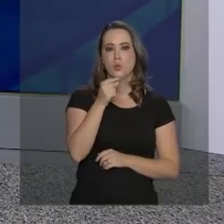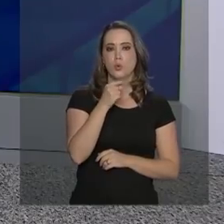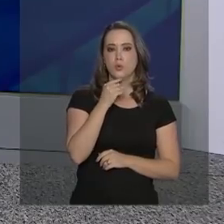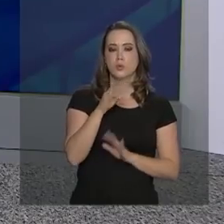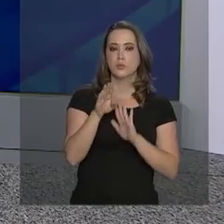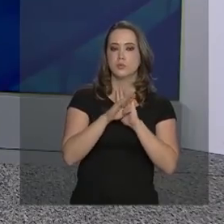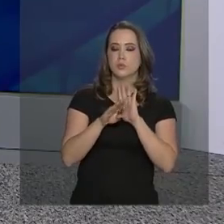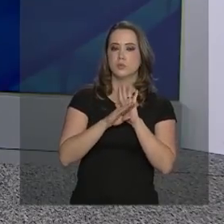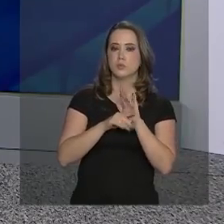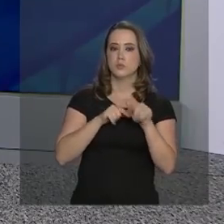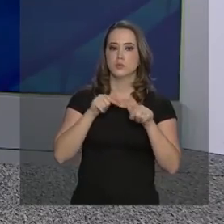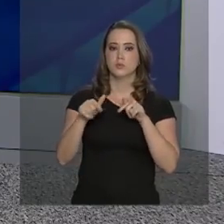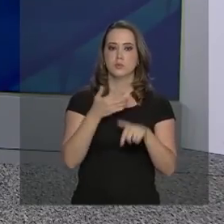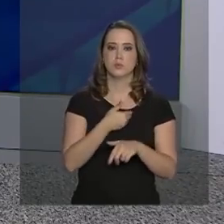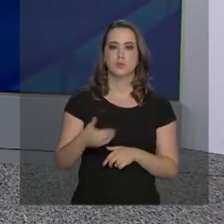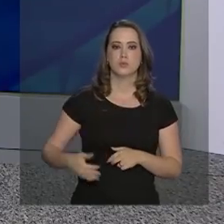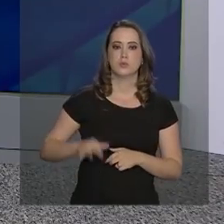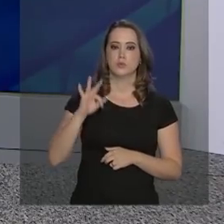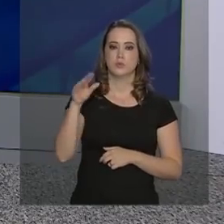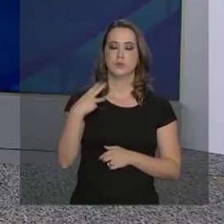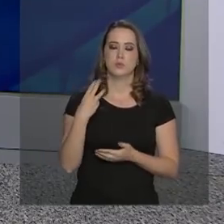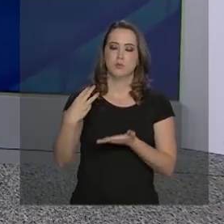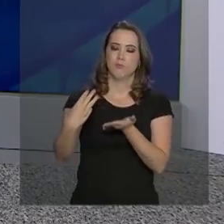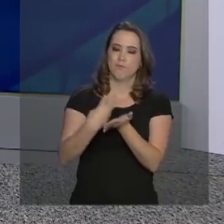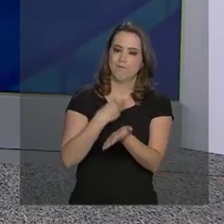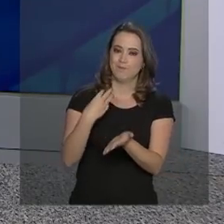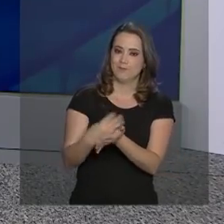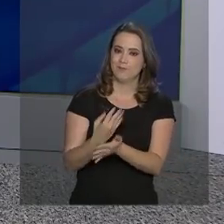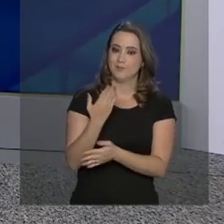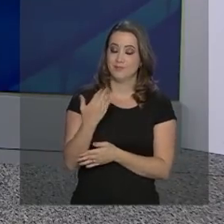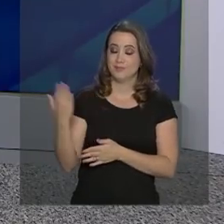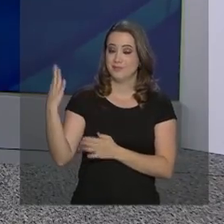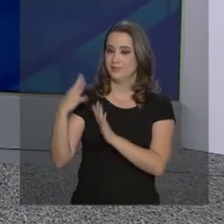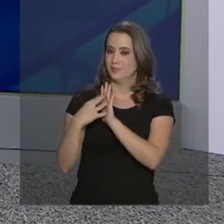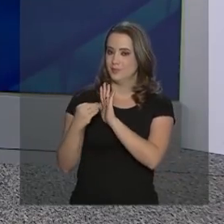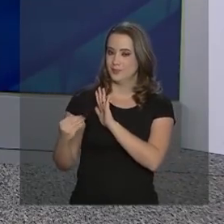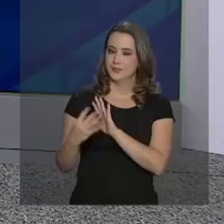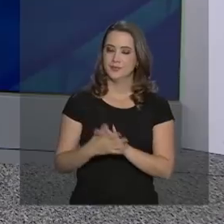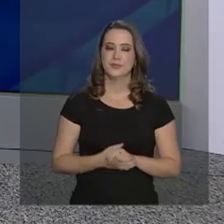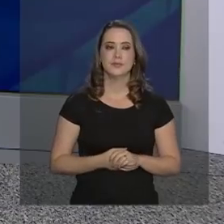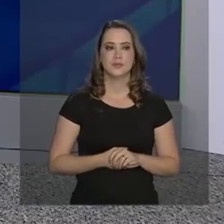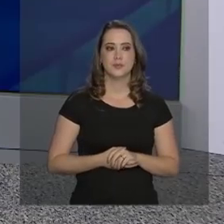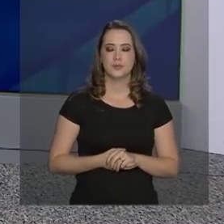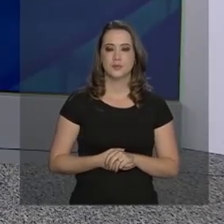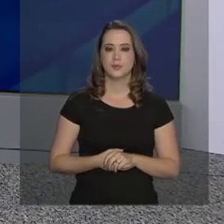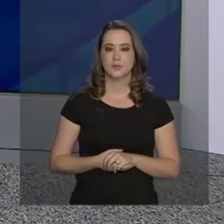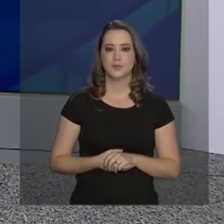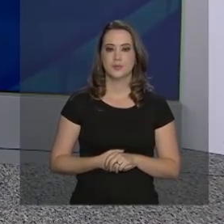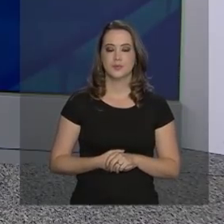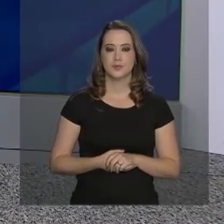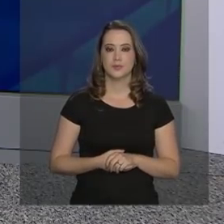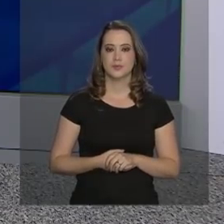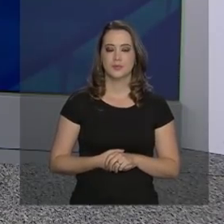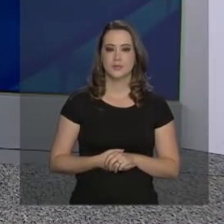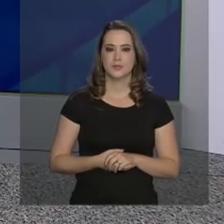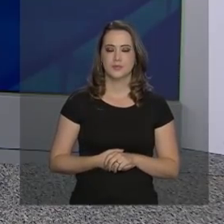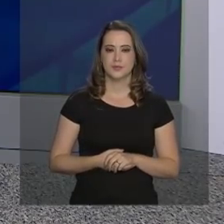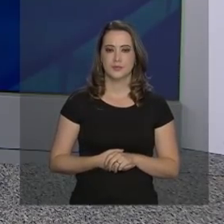reportagens e dúvidas sobre programas e ações do governo federal para o nosso WhatsApp. Então, anote aí, é